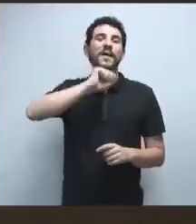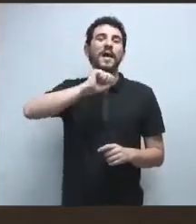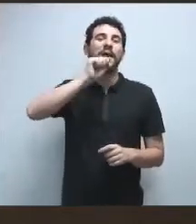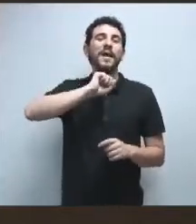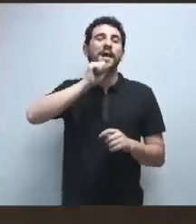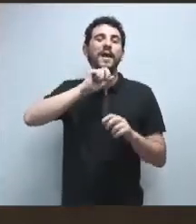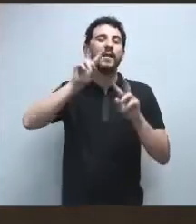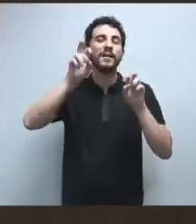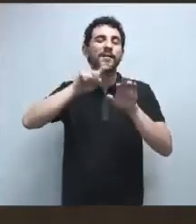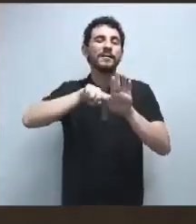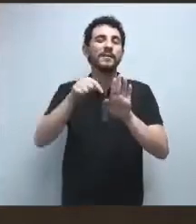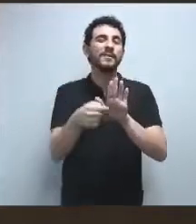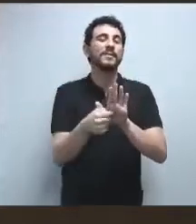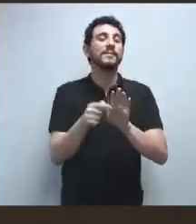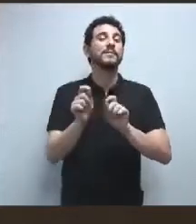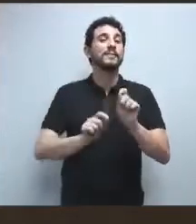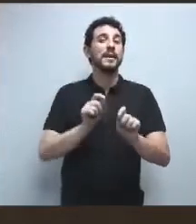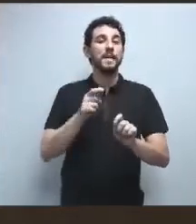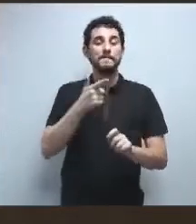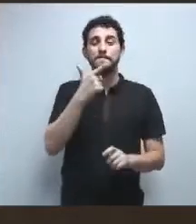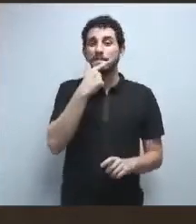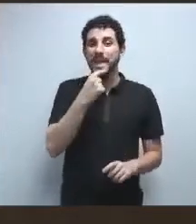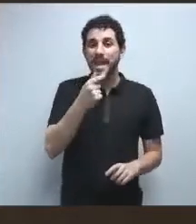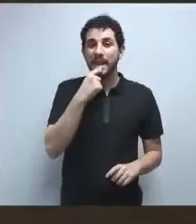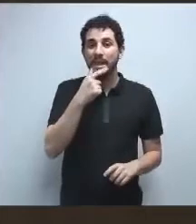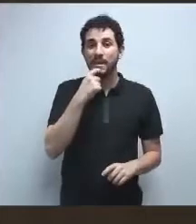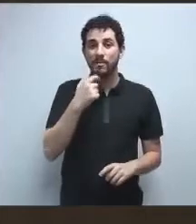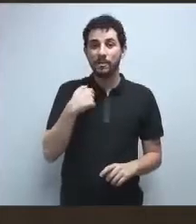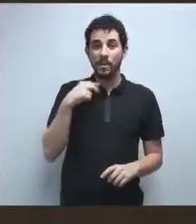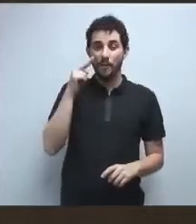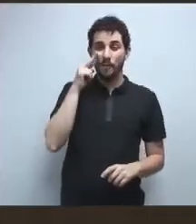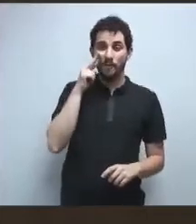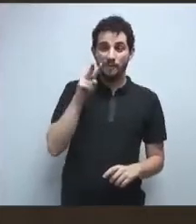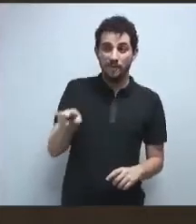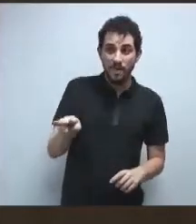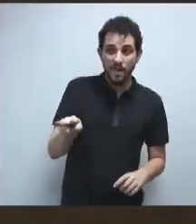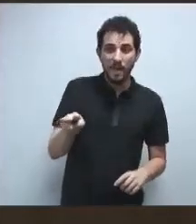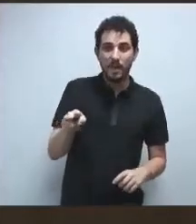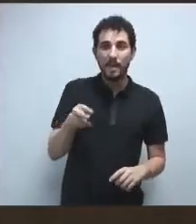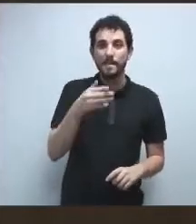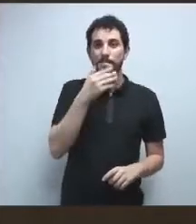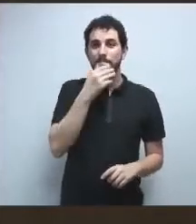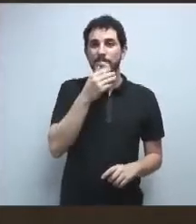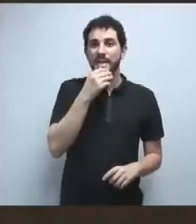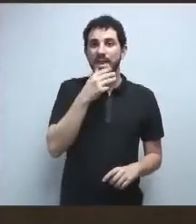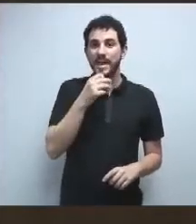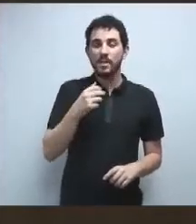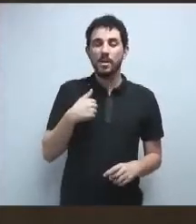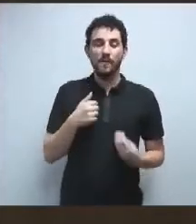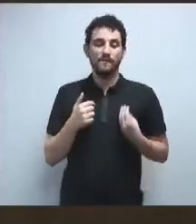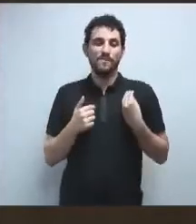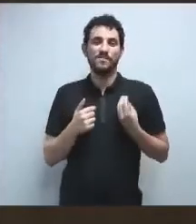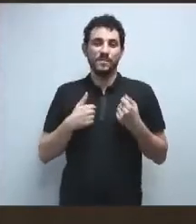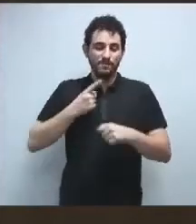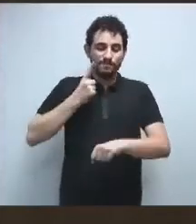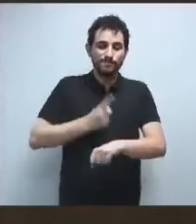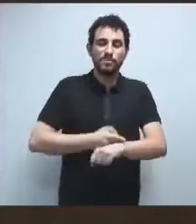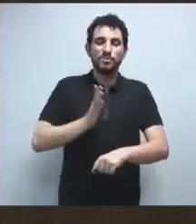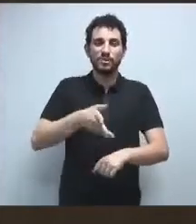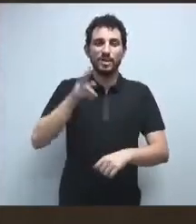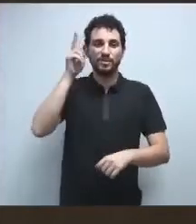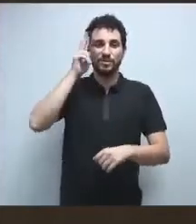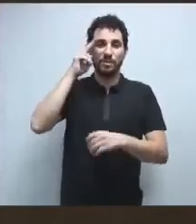meninos eu vi e mais do que meninos eu vi meninos eu vivi essa história porque